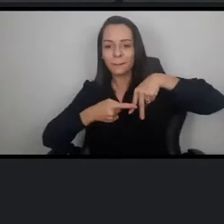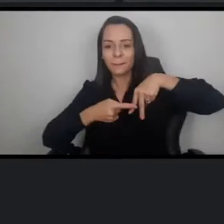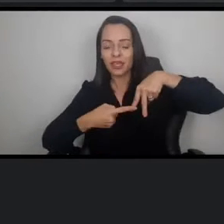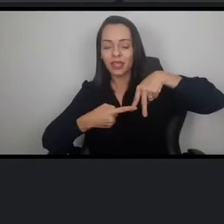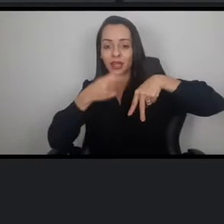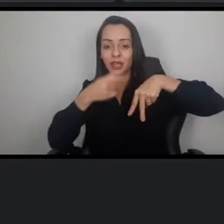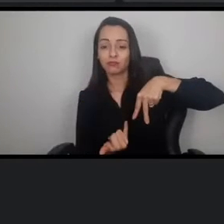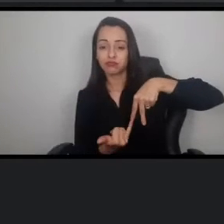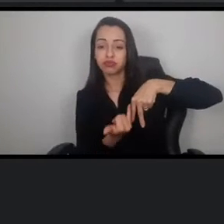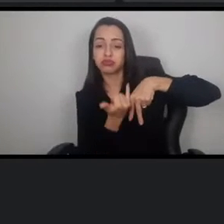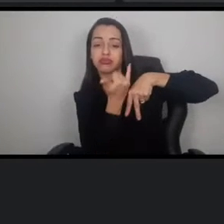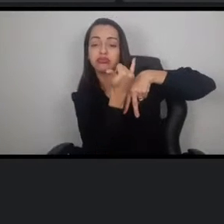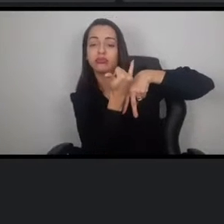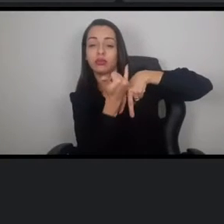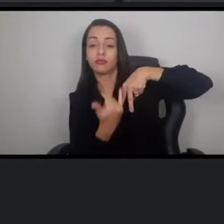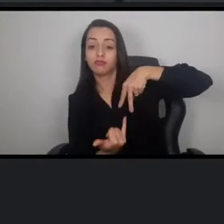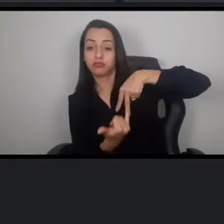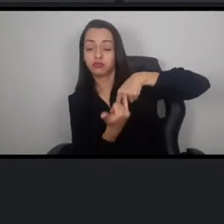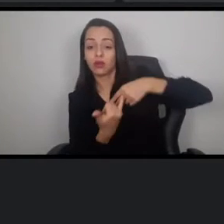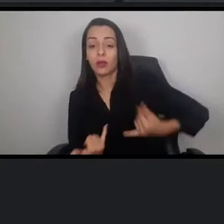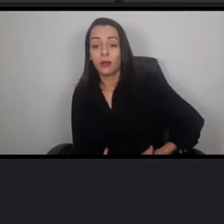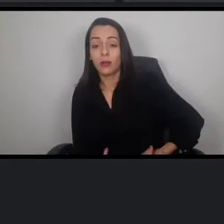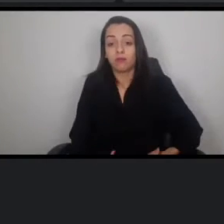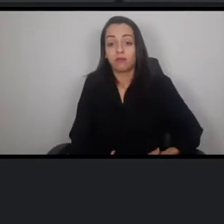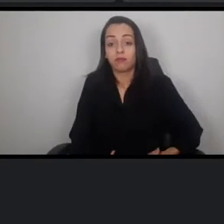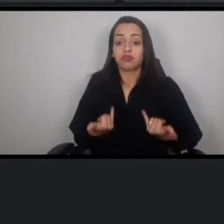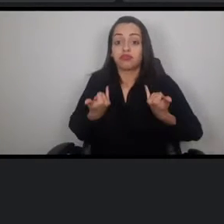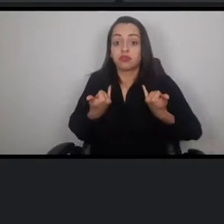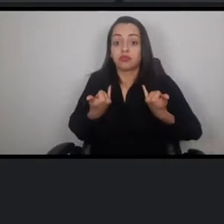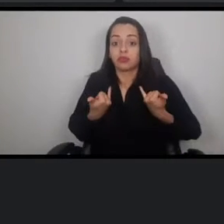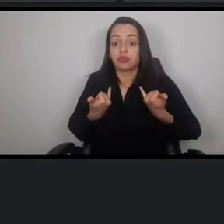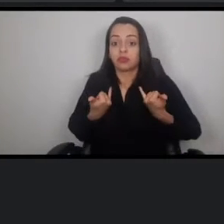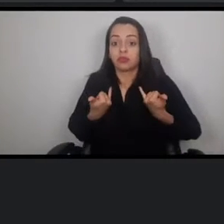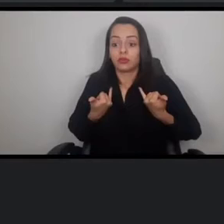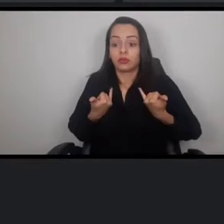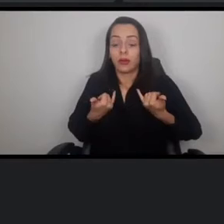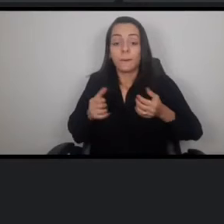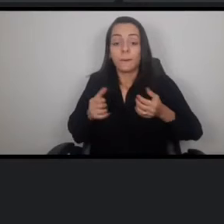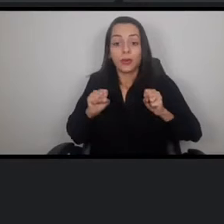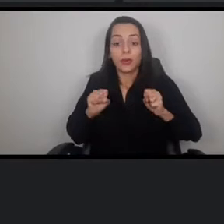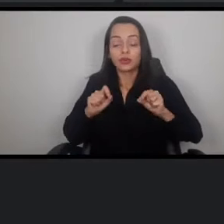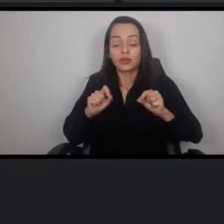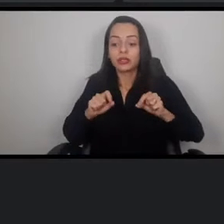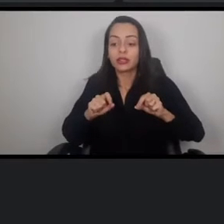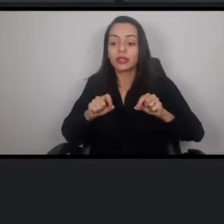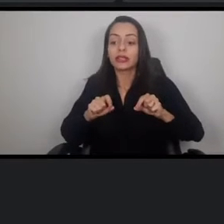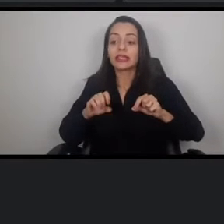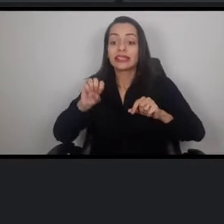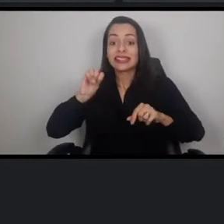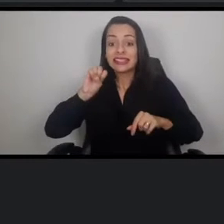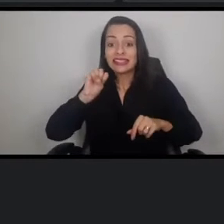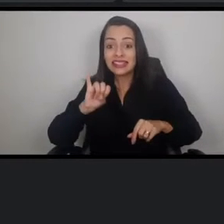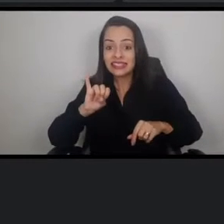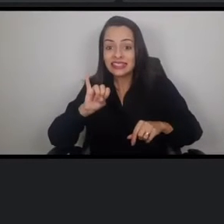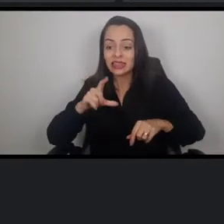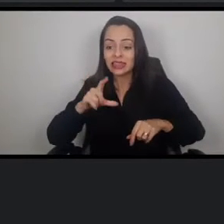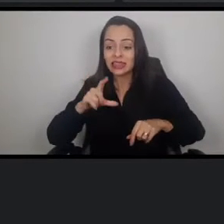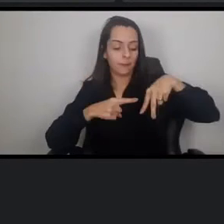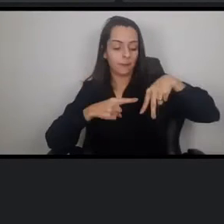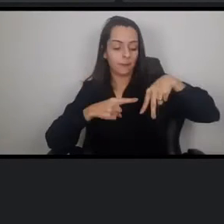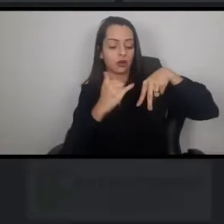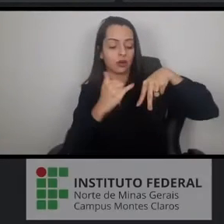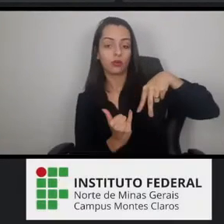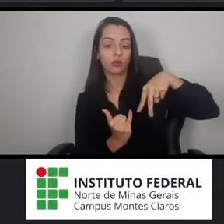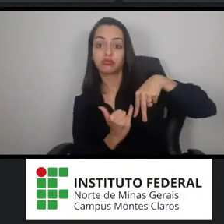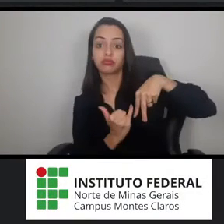da contração, podemos colocar a mão sobre o solo. E a corrente que até então, que ia passar de uma perna para outra, vai passar